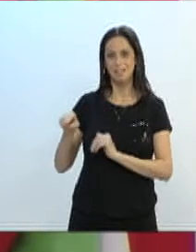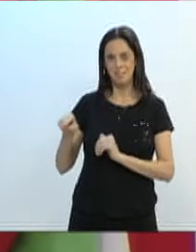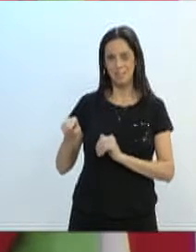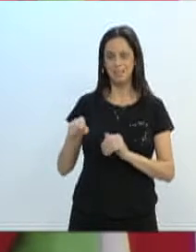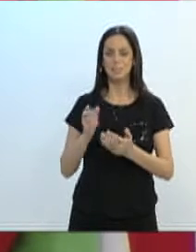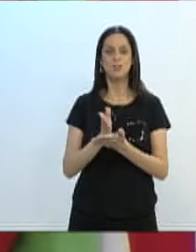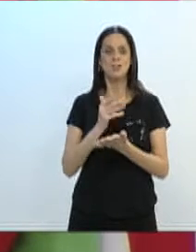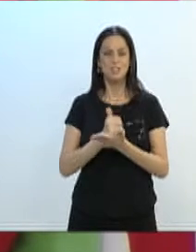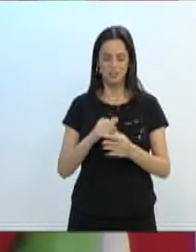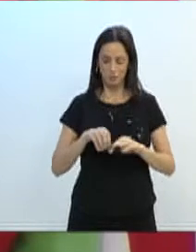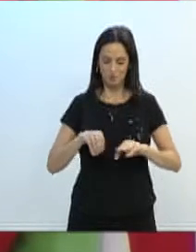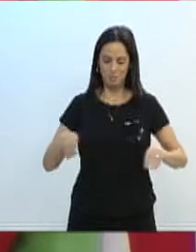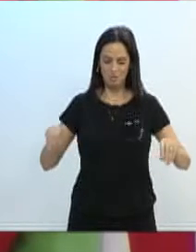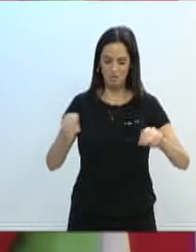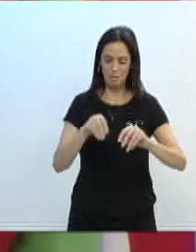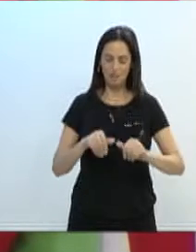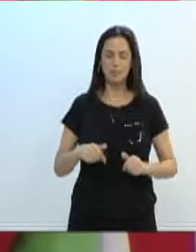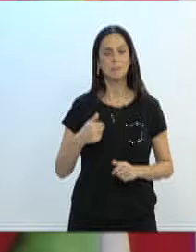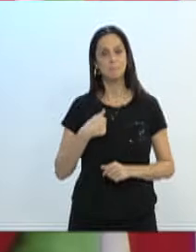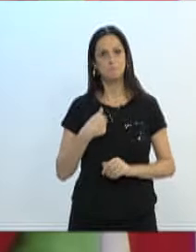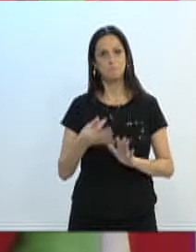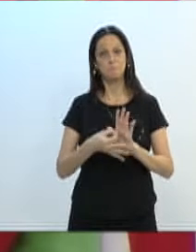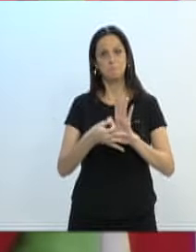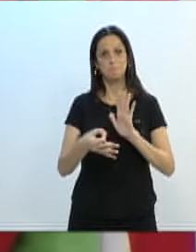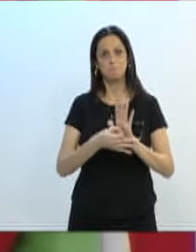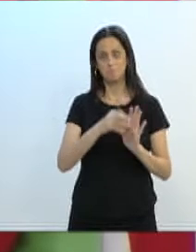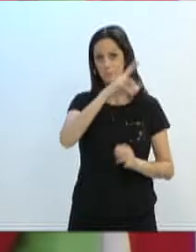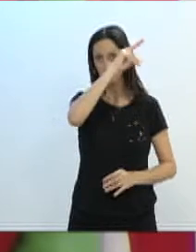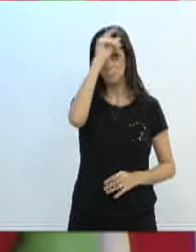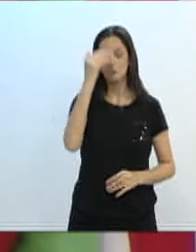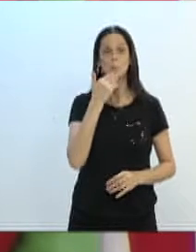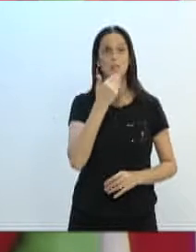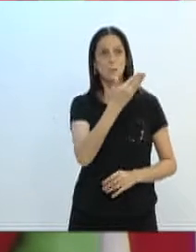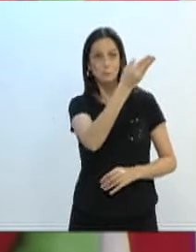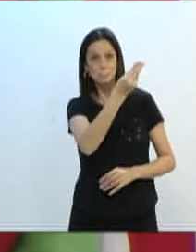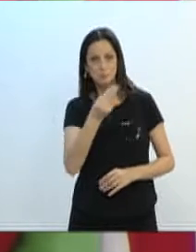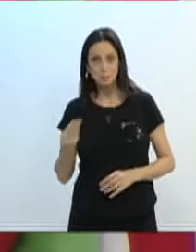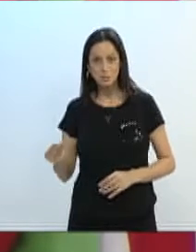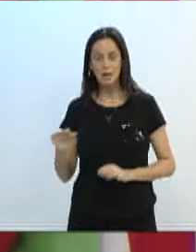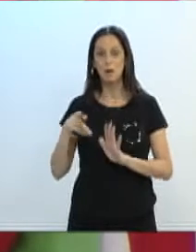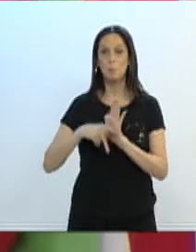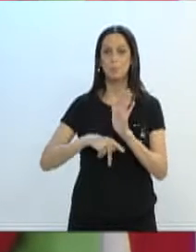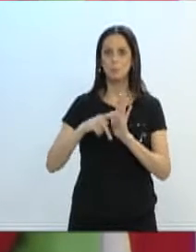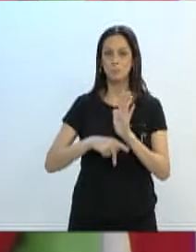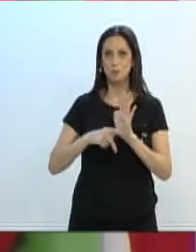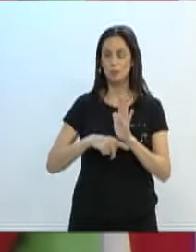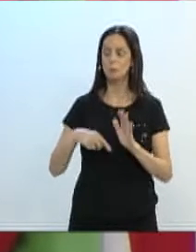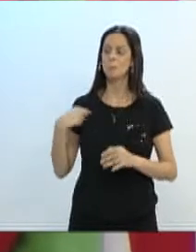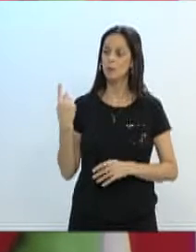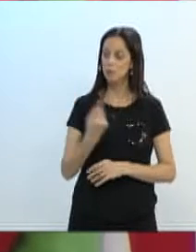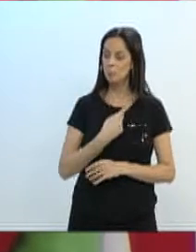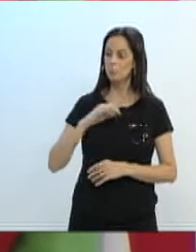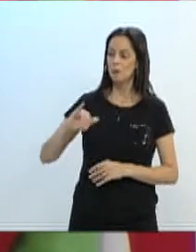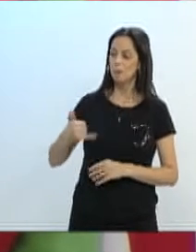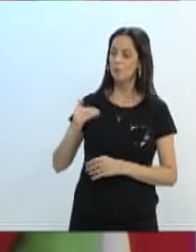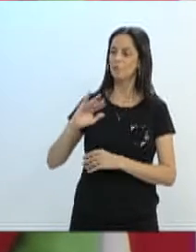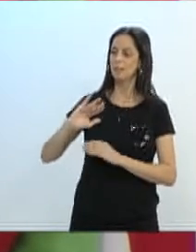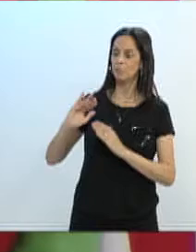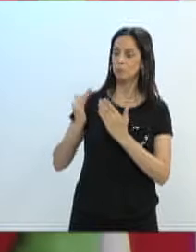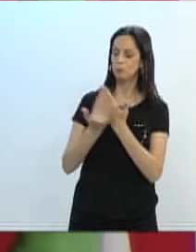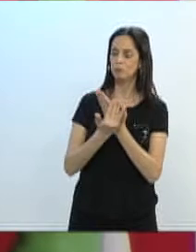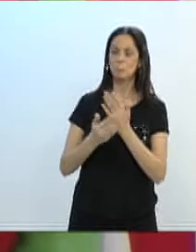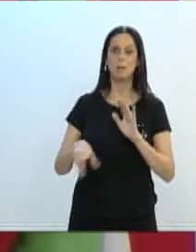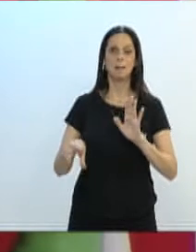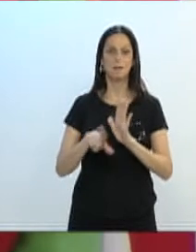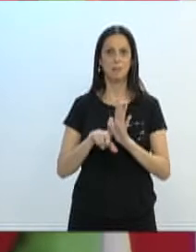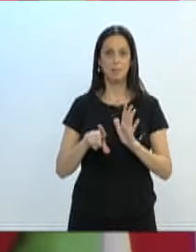é a gente viabilizar, e eu estou sugerindo ao executivo que encaminhe a essa casa o projeto de lei, para que a gente viabilize, através dessa lei, a regularização de